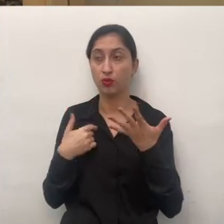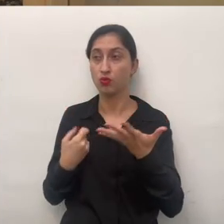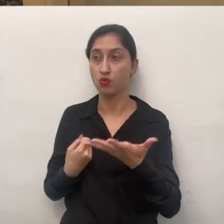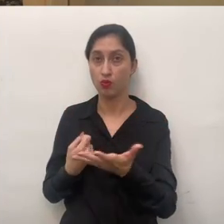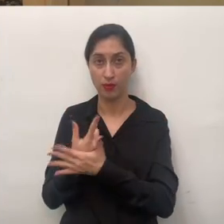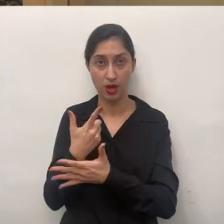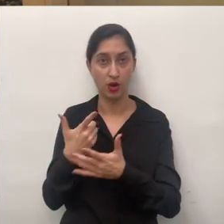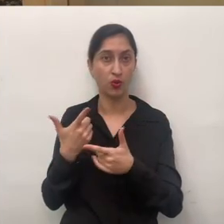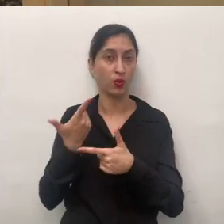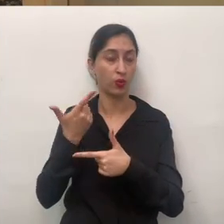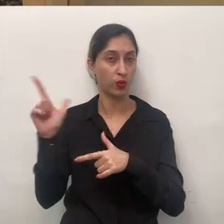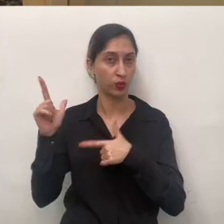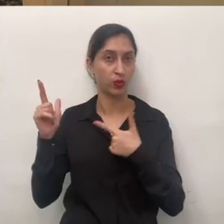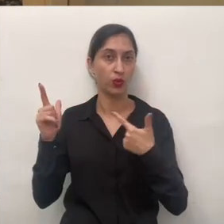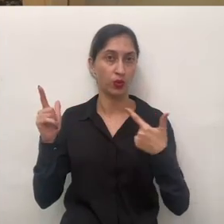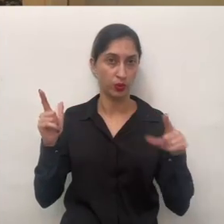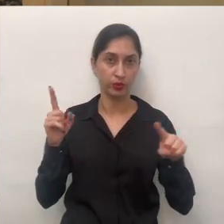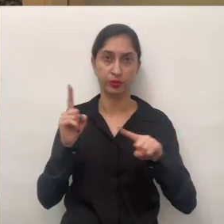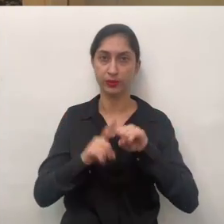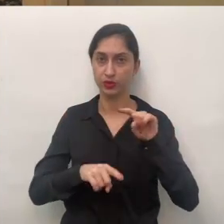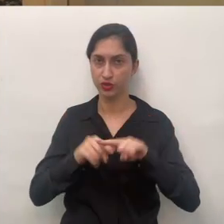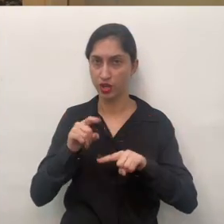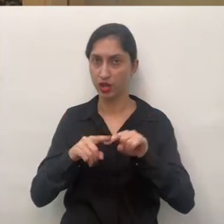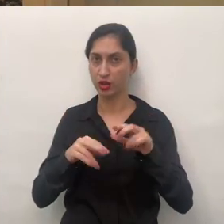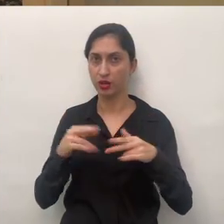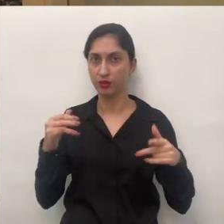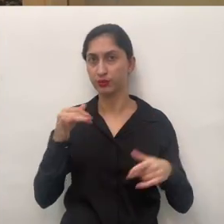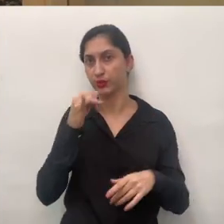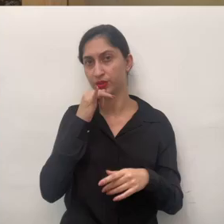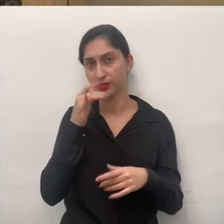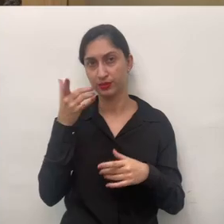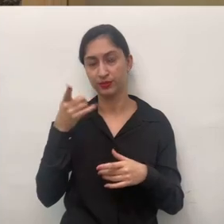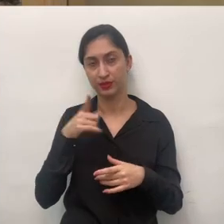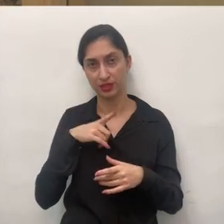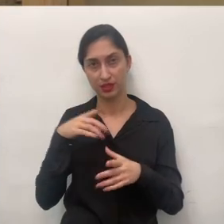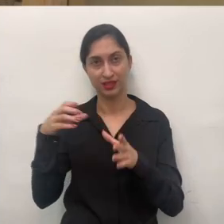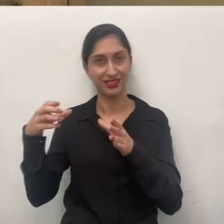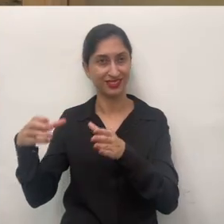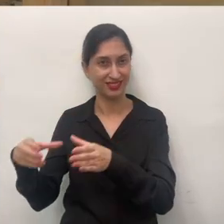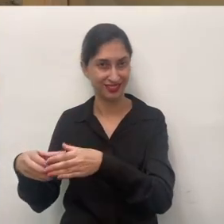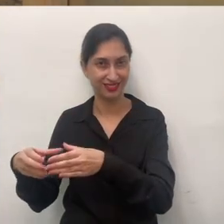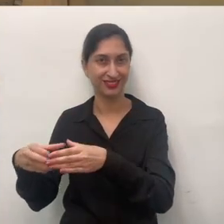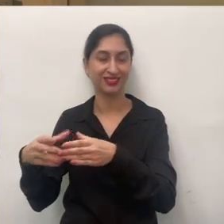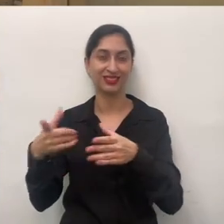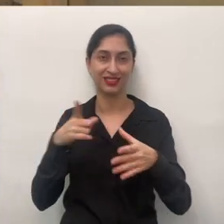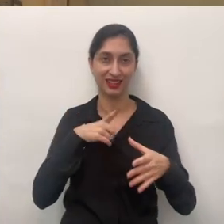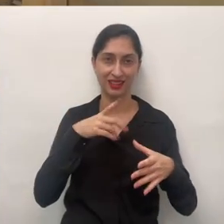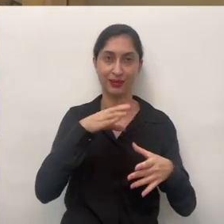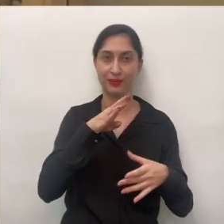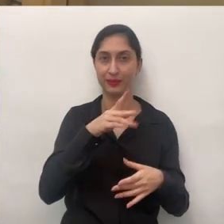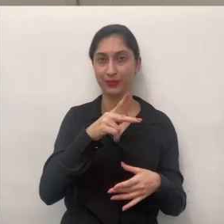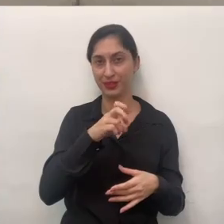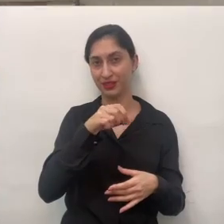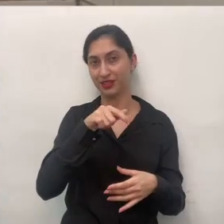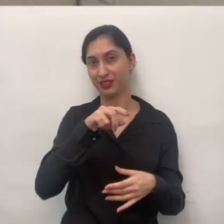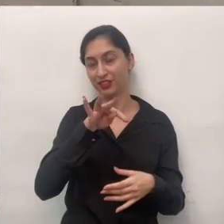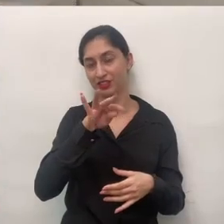Eu comecei a buscar outros objetos da Nadir Figueiredo, esse conjunto, as